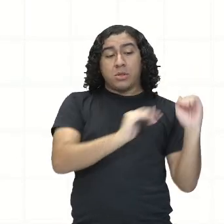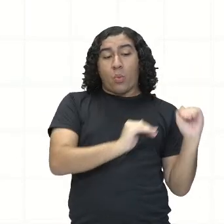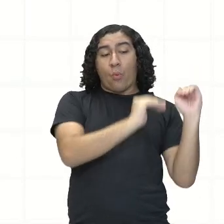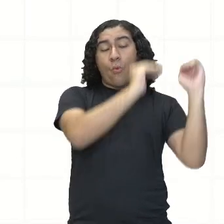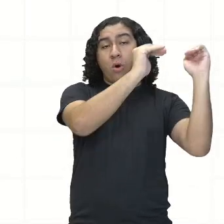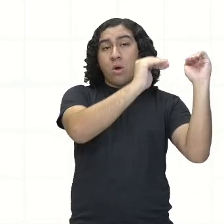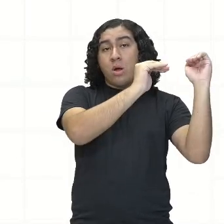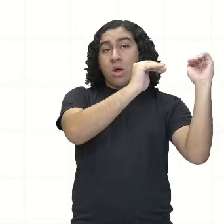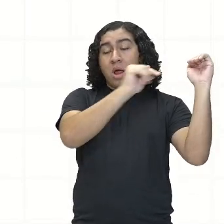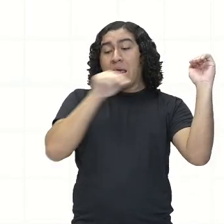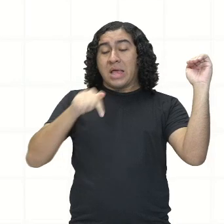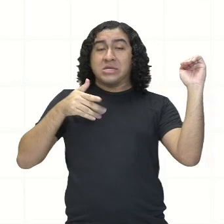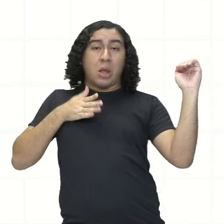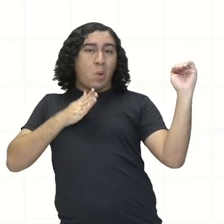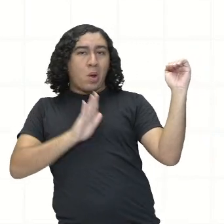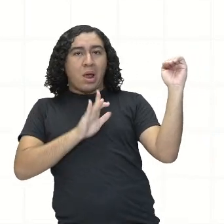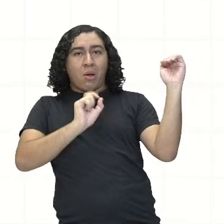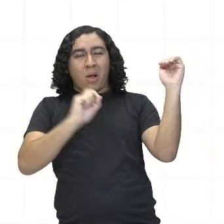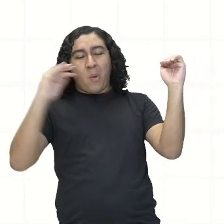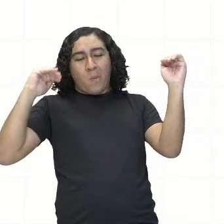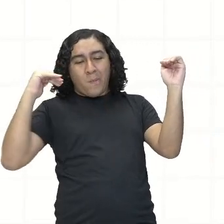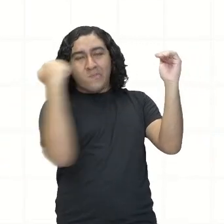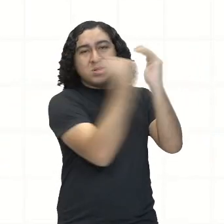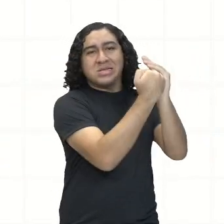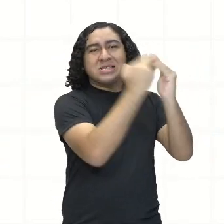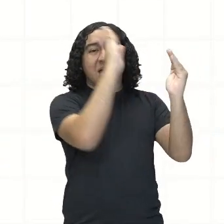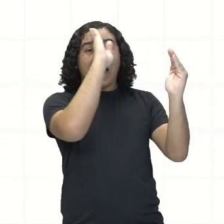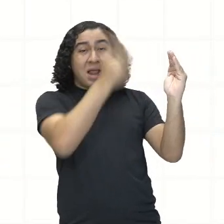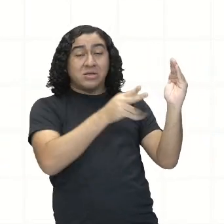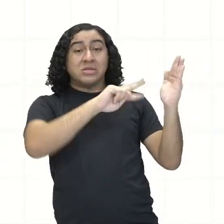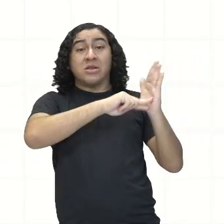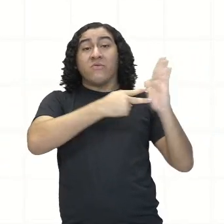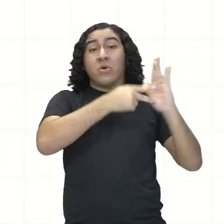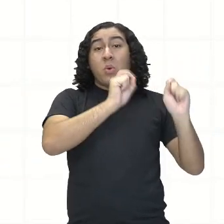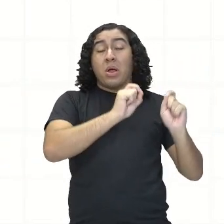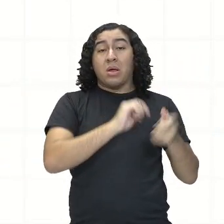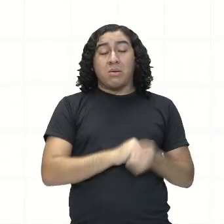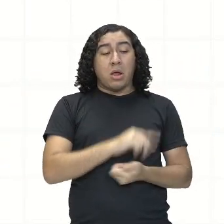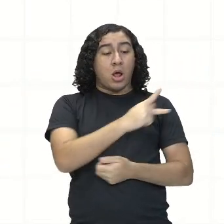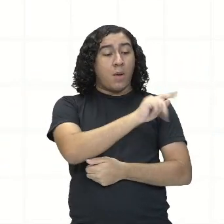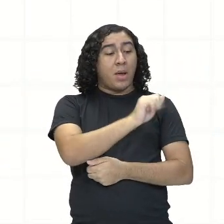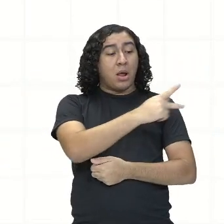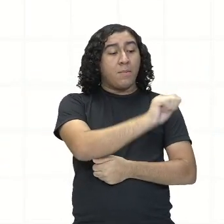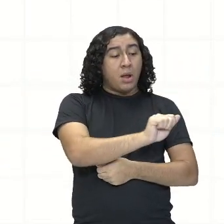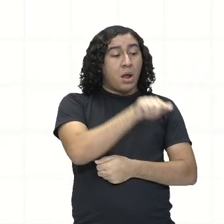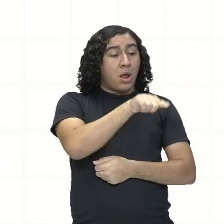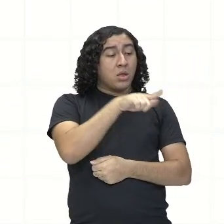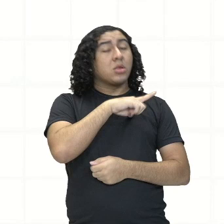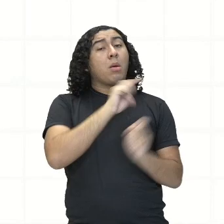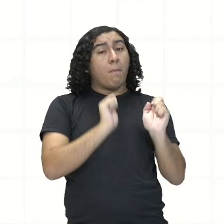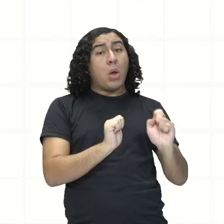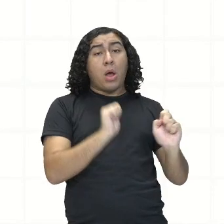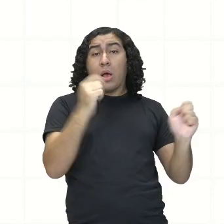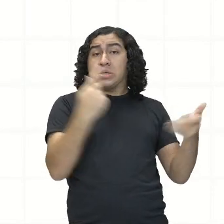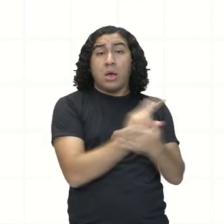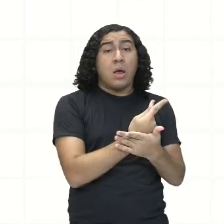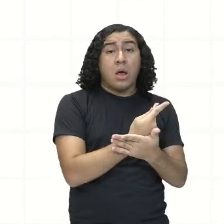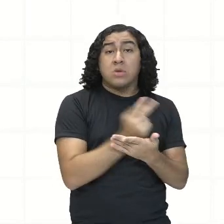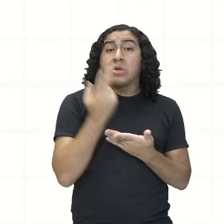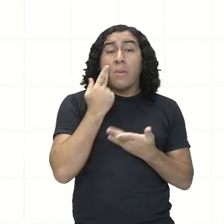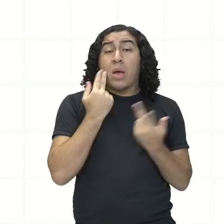não querem se sujeitar a essa autoridade do Papa, está dizendo que o Papa é passível de cometer erros. E isso